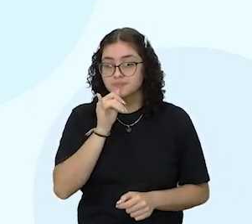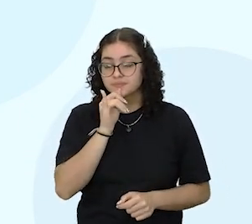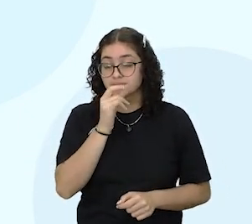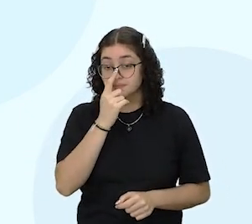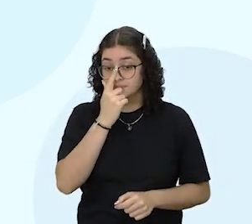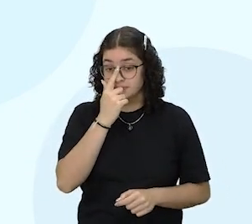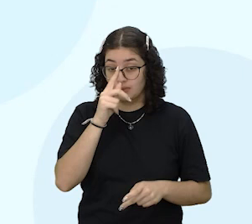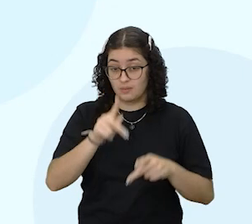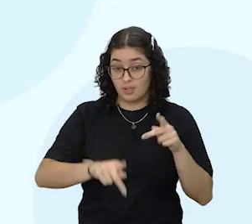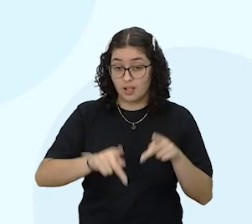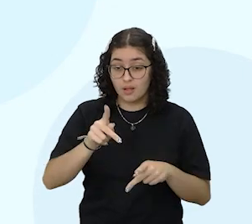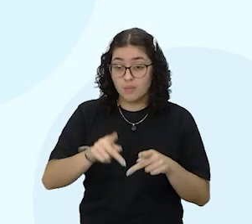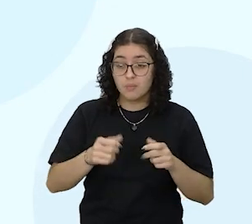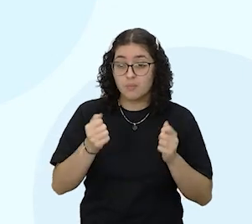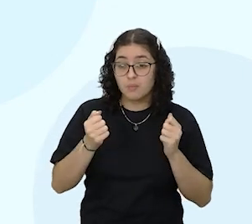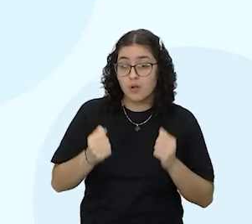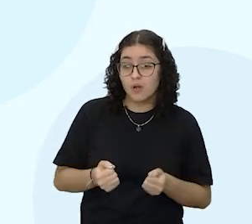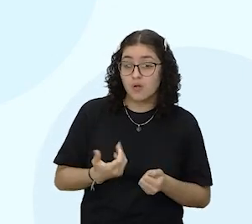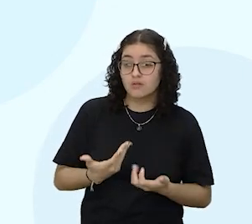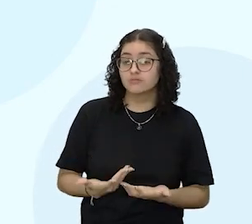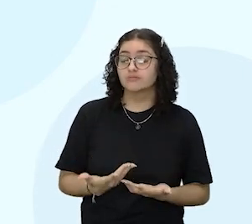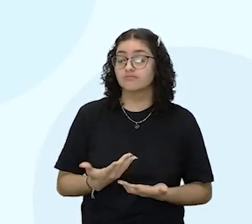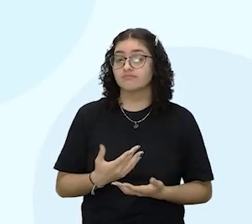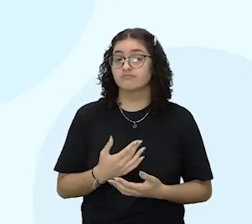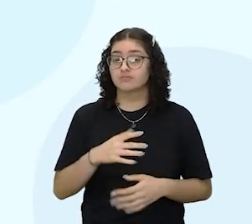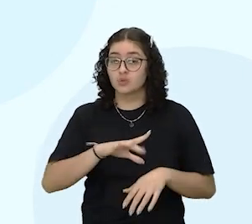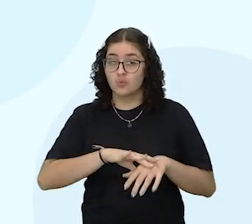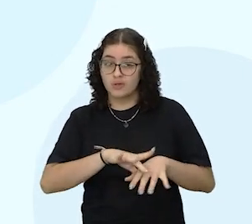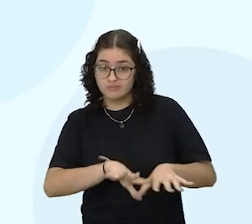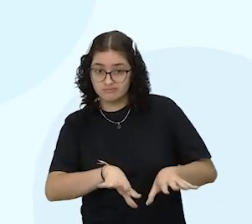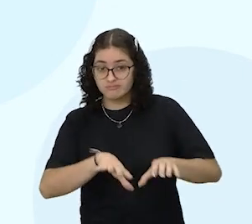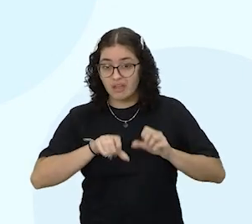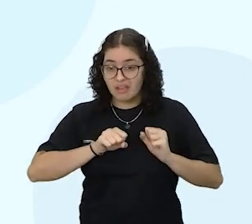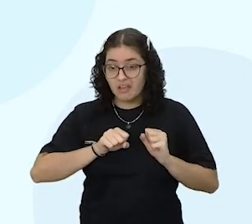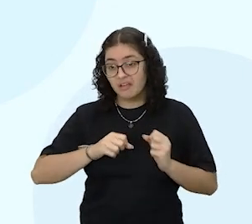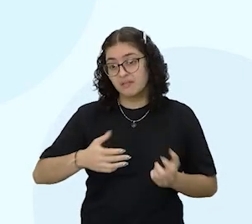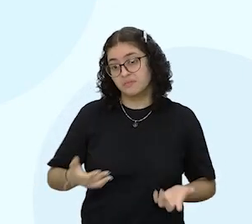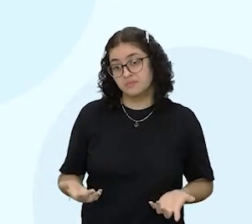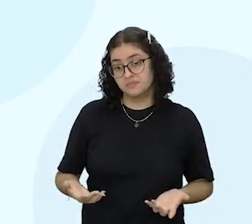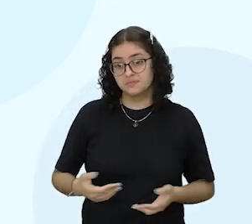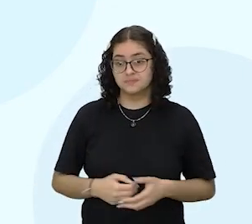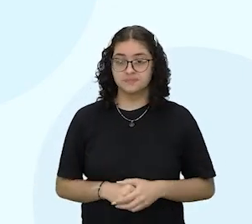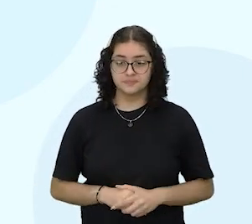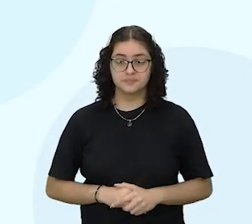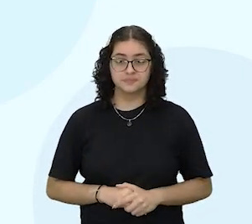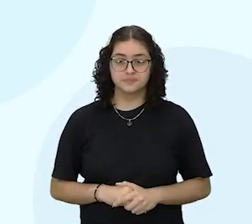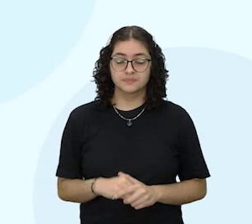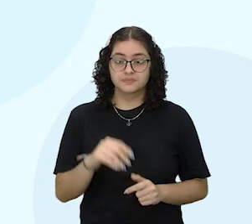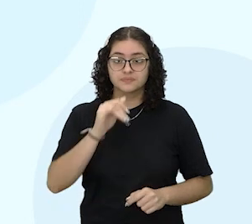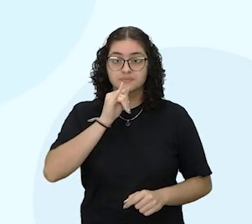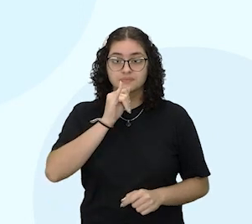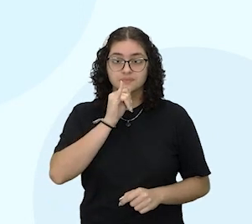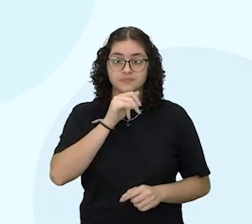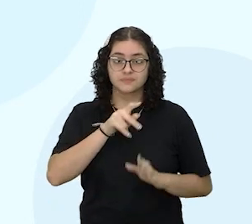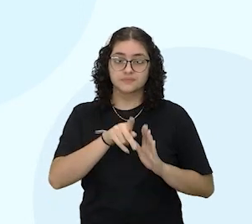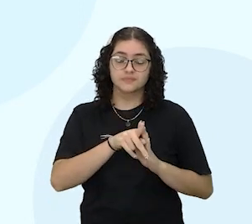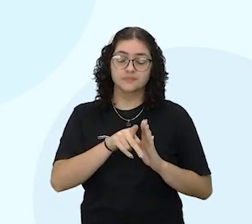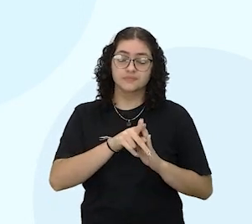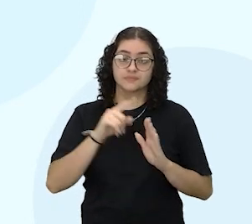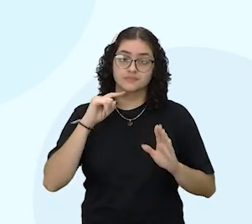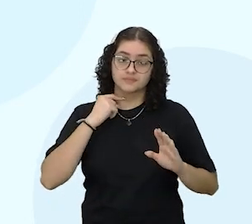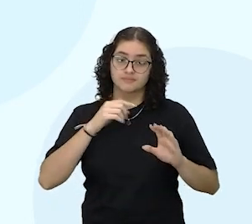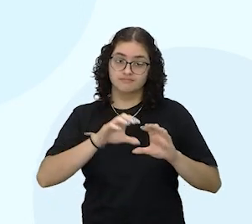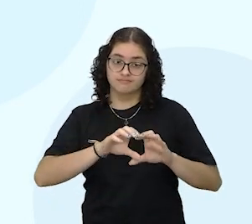ser mais suscetível ou não a doenças, né? Por exemplo, voltando a falar da questão de saneamento básico,